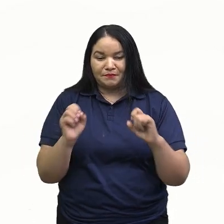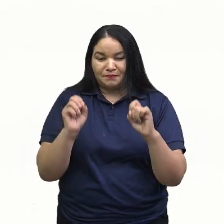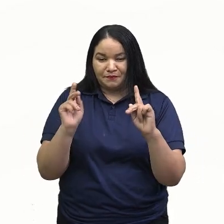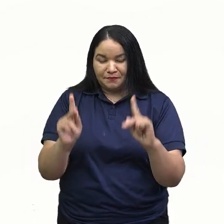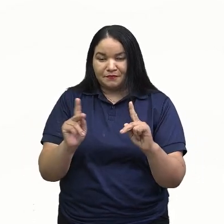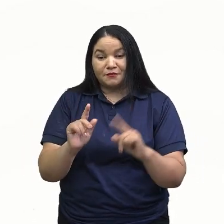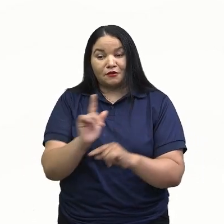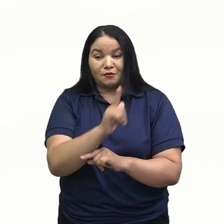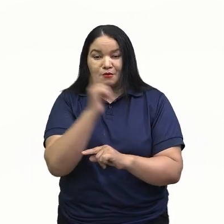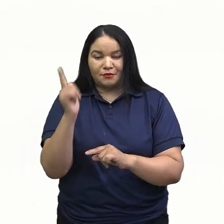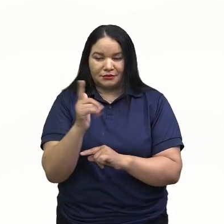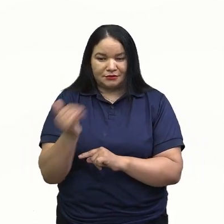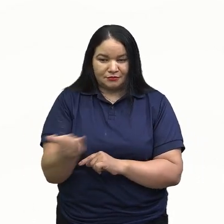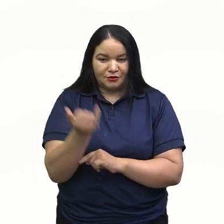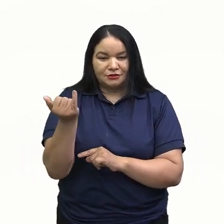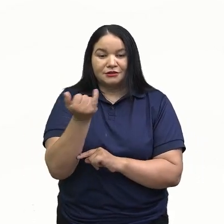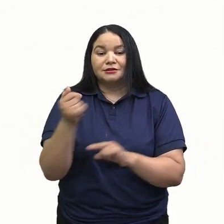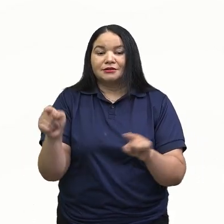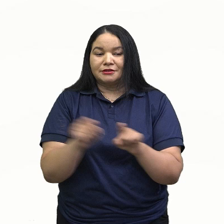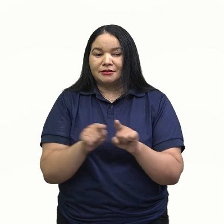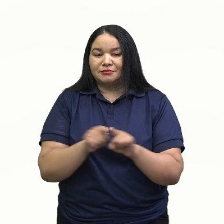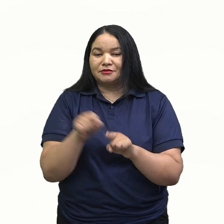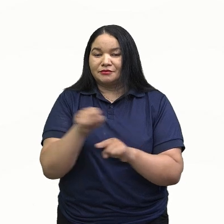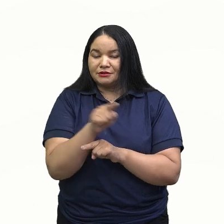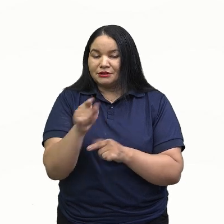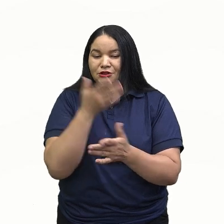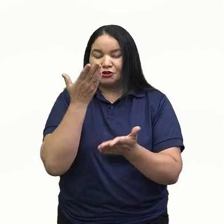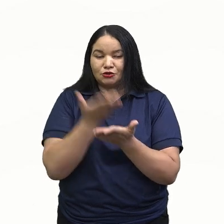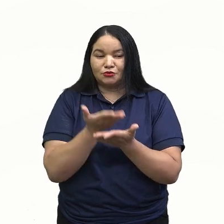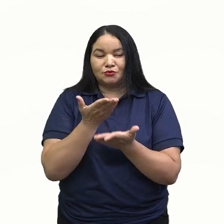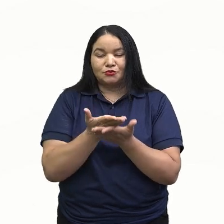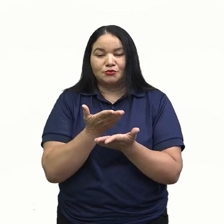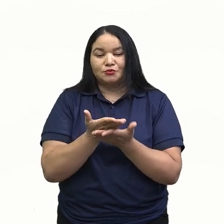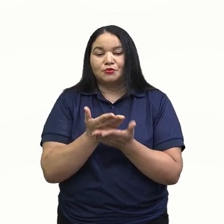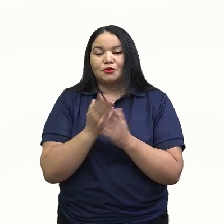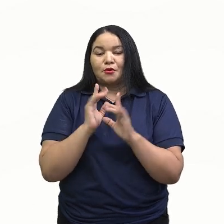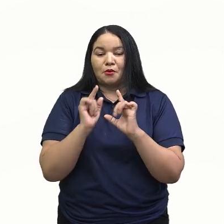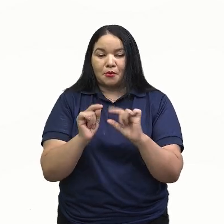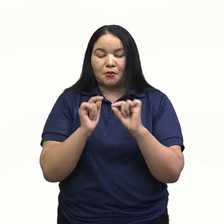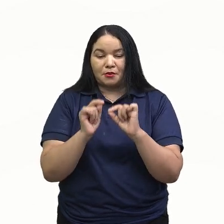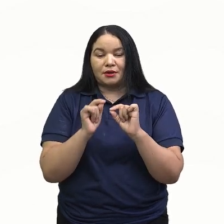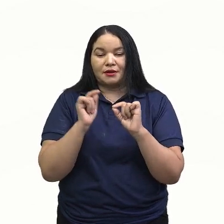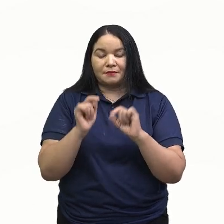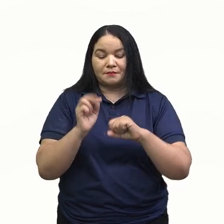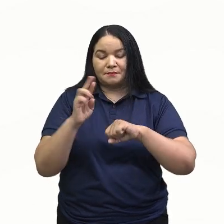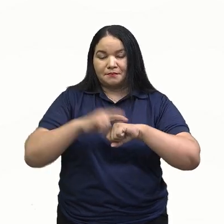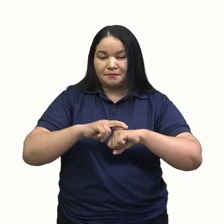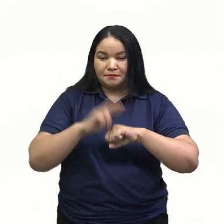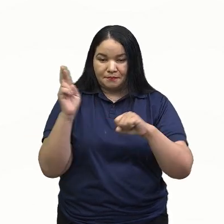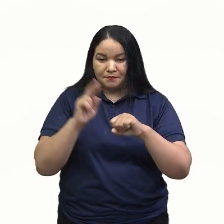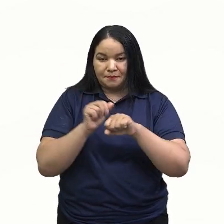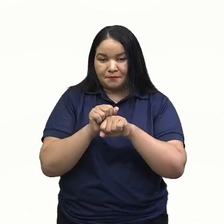assunto também muito importante estudado foi as radiações